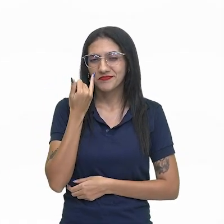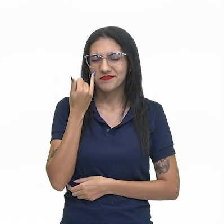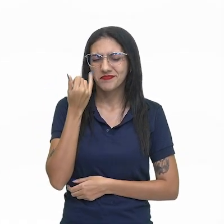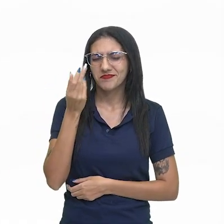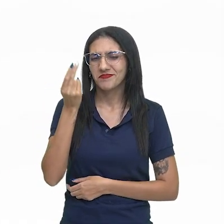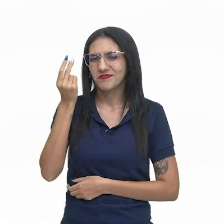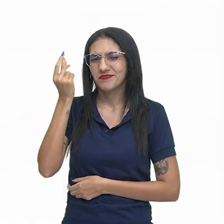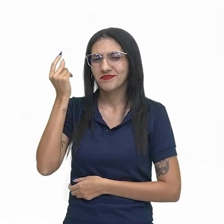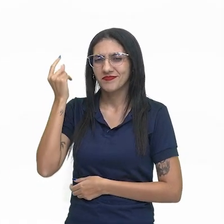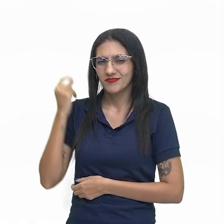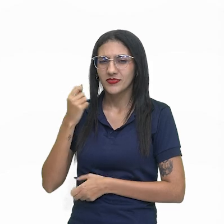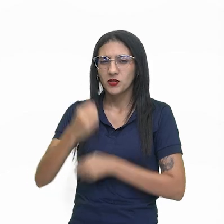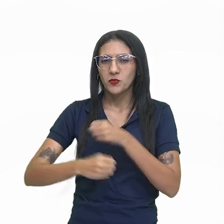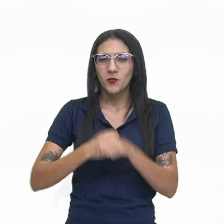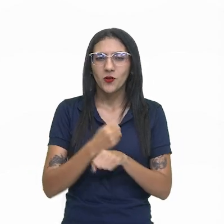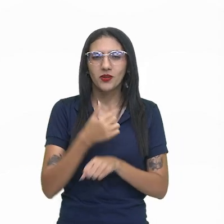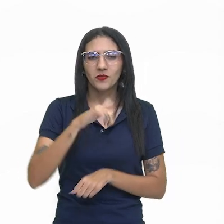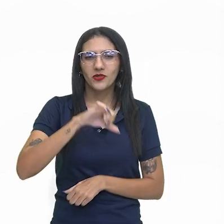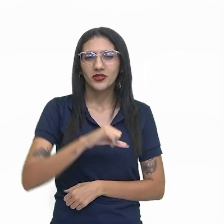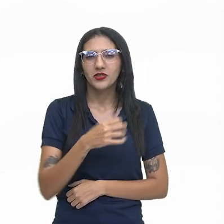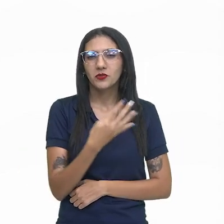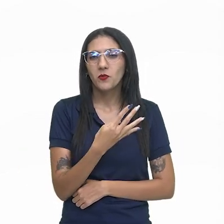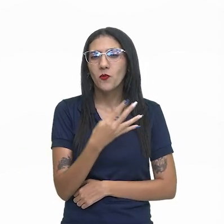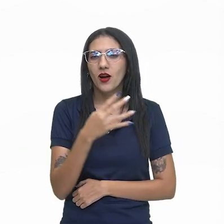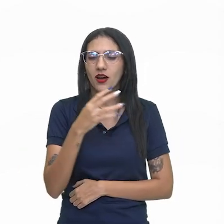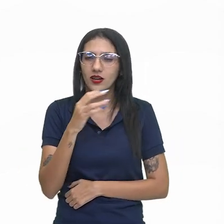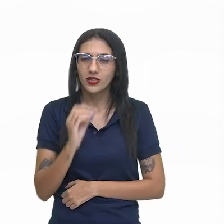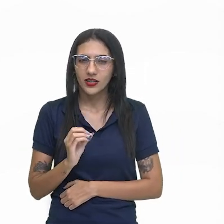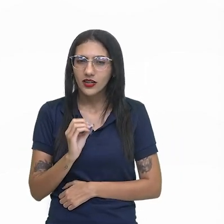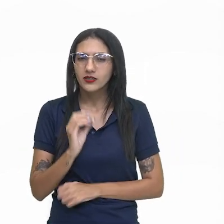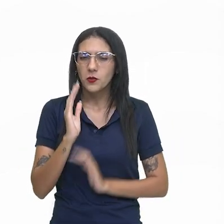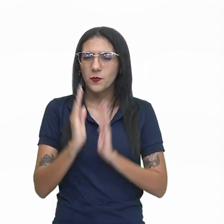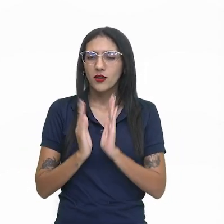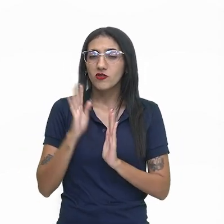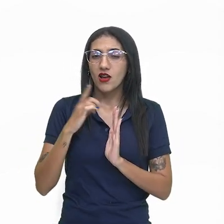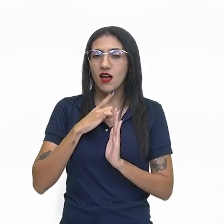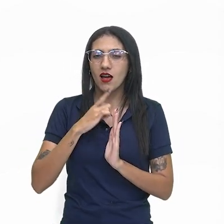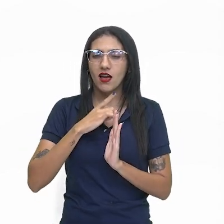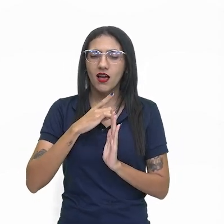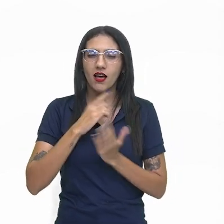desde a volta da década de 40, né? Período já da